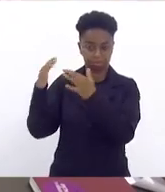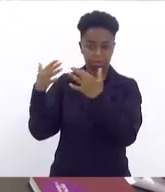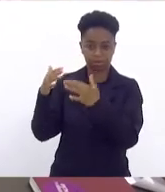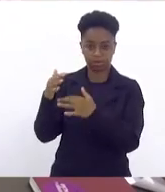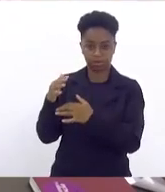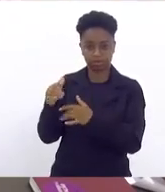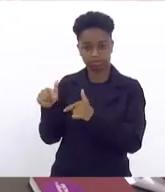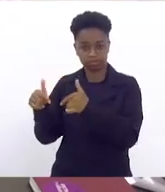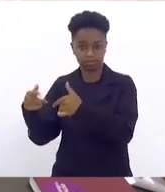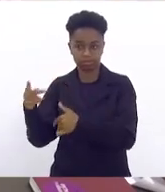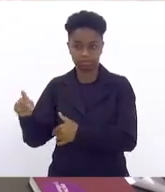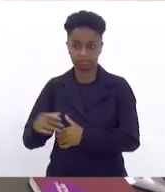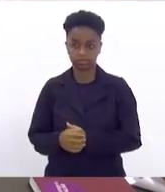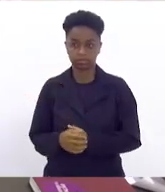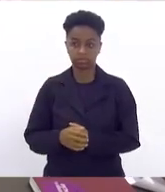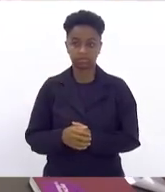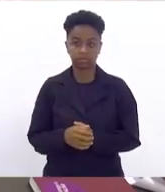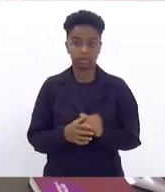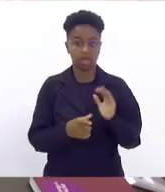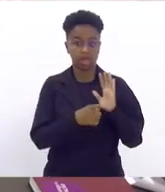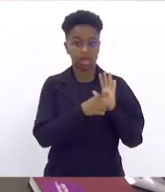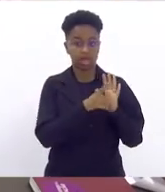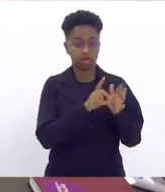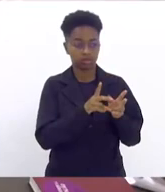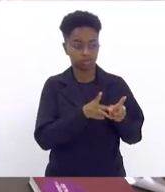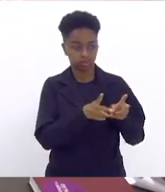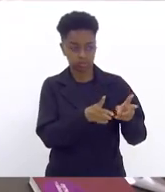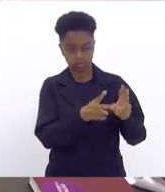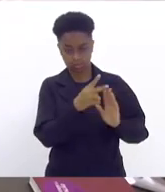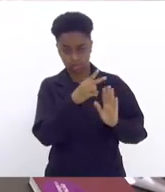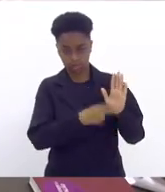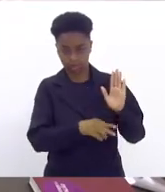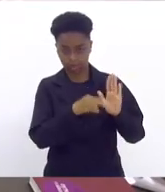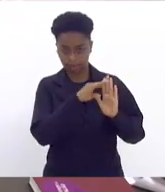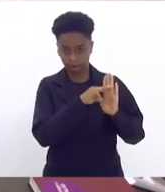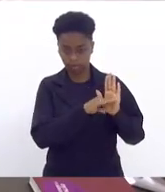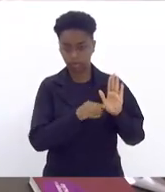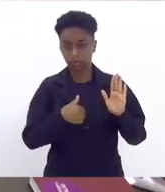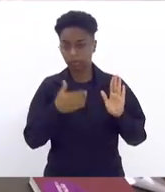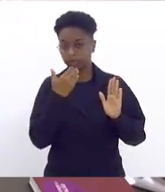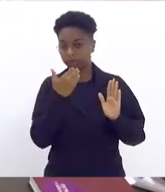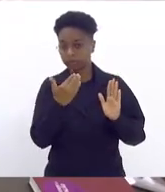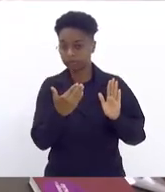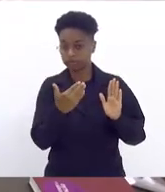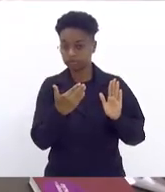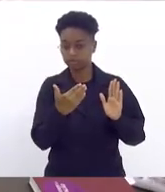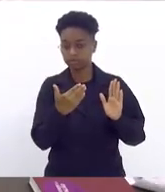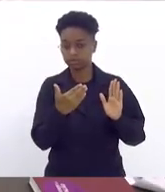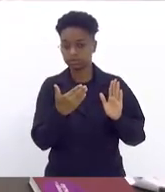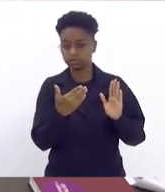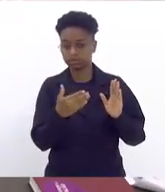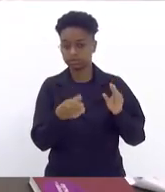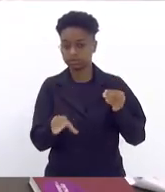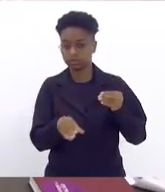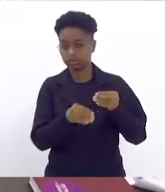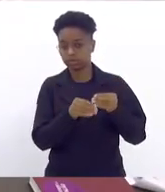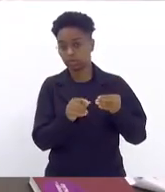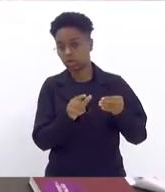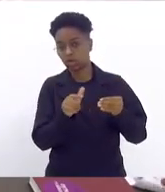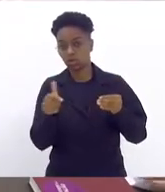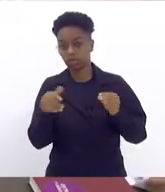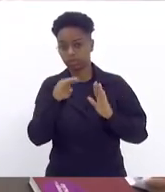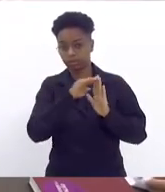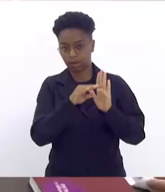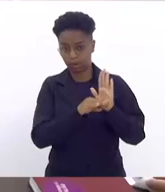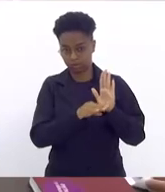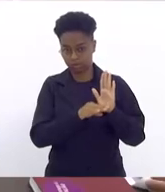Serafini. Presidente, antes de... Pois não, deputada Célia. Prosseguindo a leitura da pauta, eu gostaria de solicitar a inclusão na próxima pauta da CCJ,